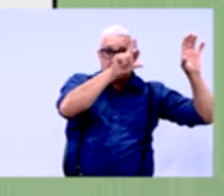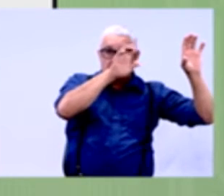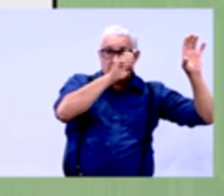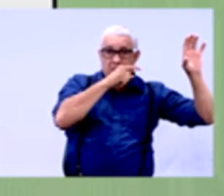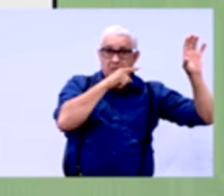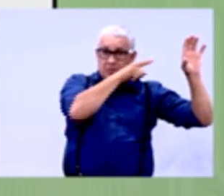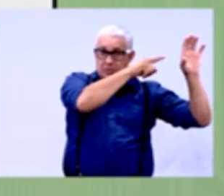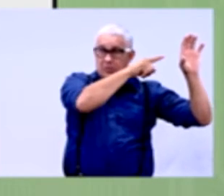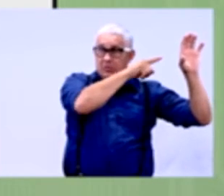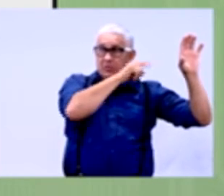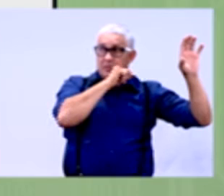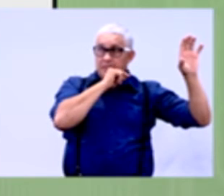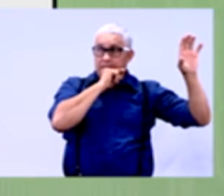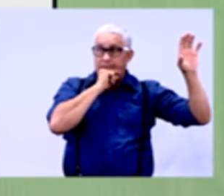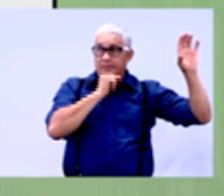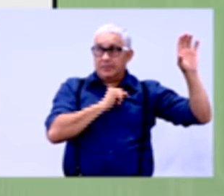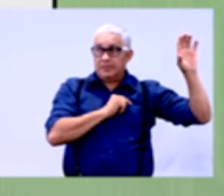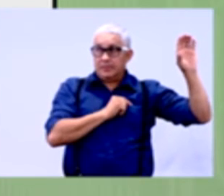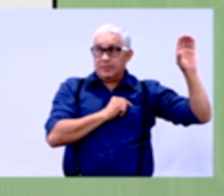diagrama de sequência.